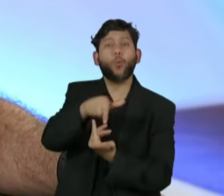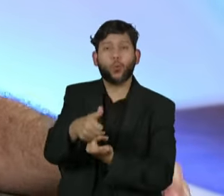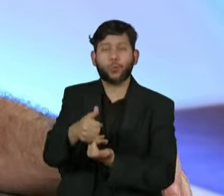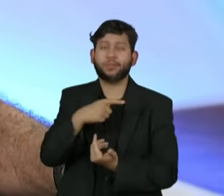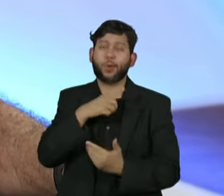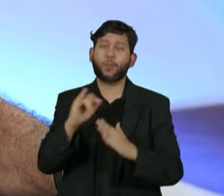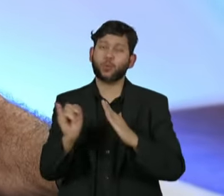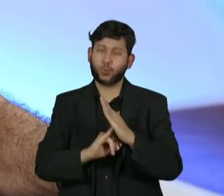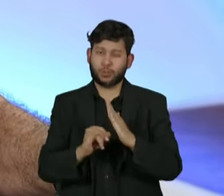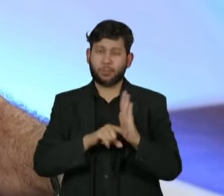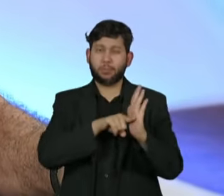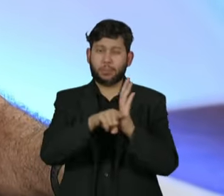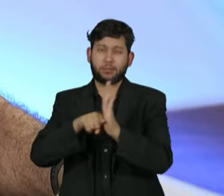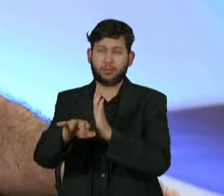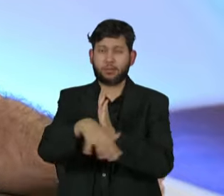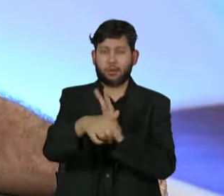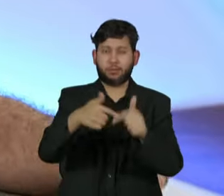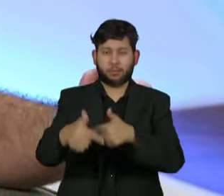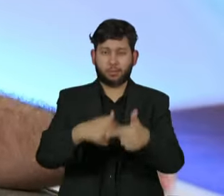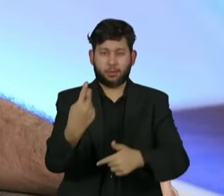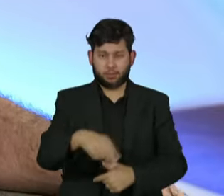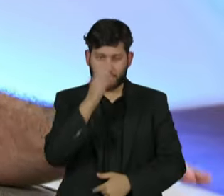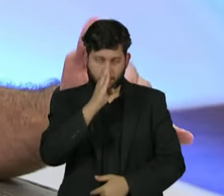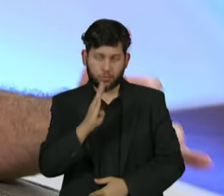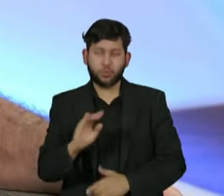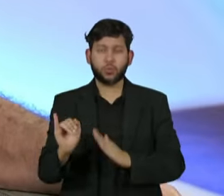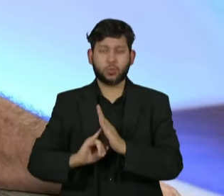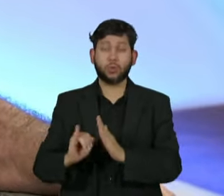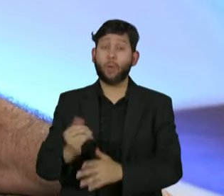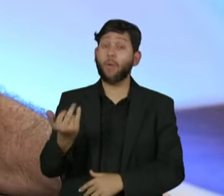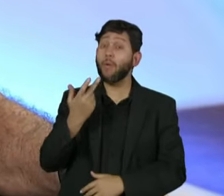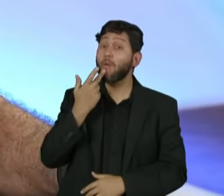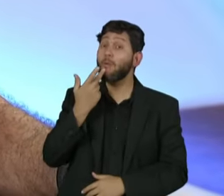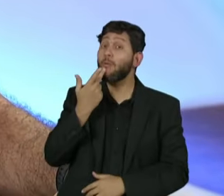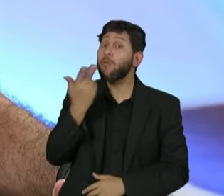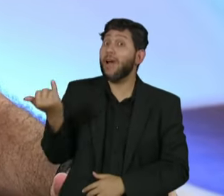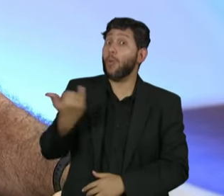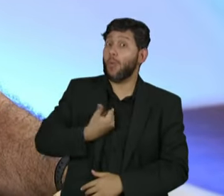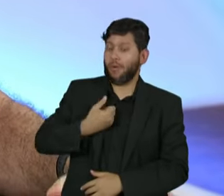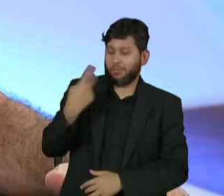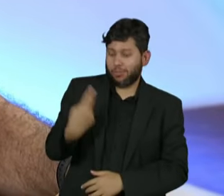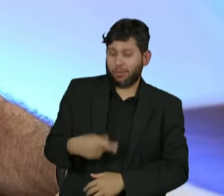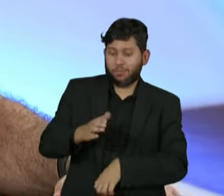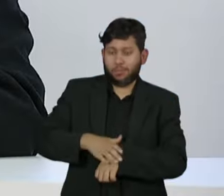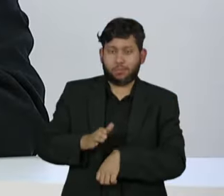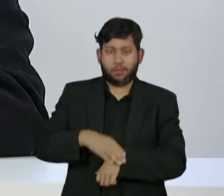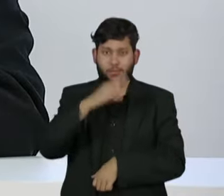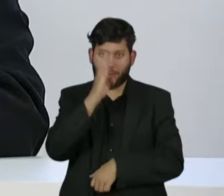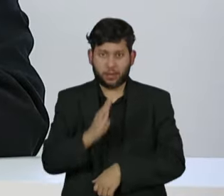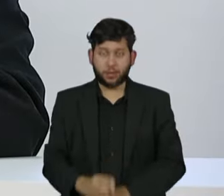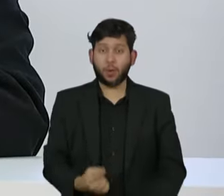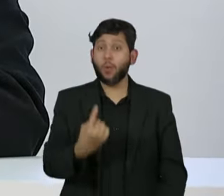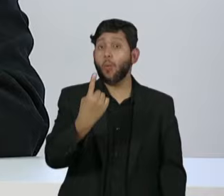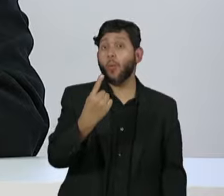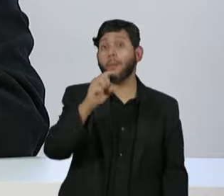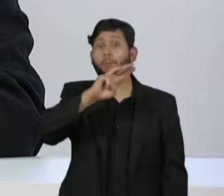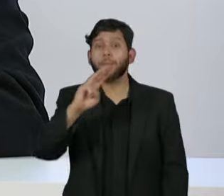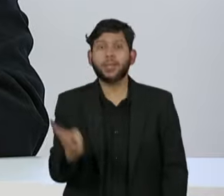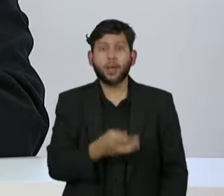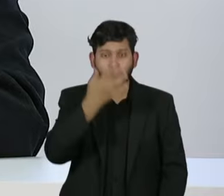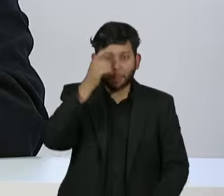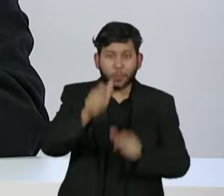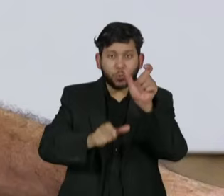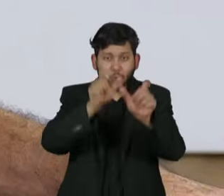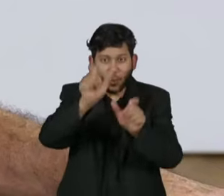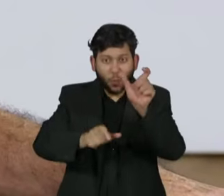instituição que analisa o mercado de trabalho no Brasil que diz que tem que há no Brasil no momento alguma coisa como mais de um milhão de postos de trabalho